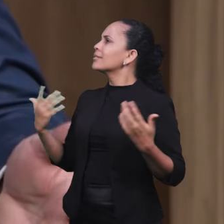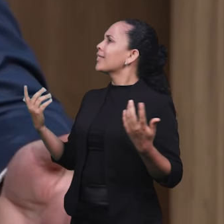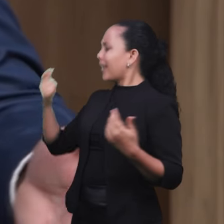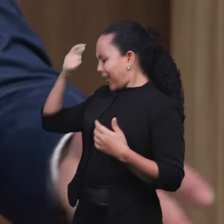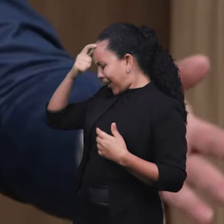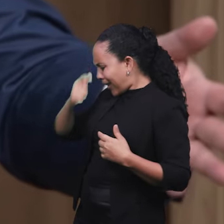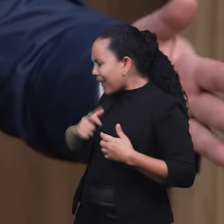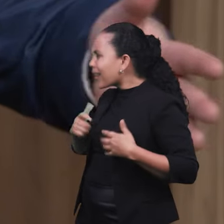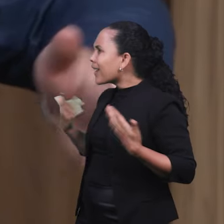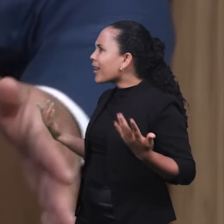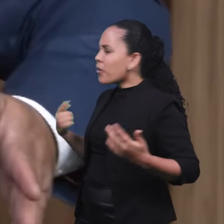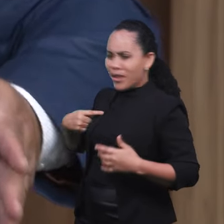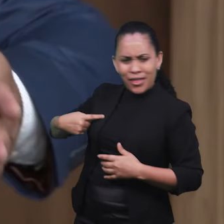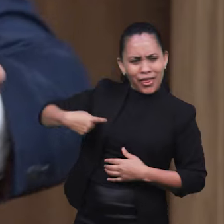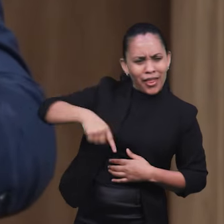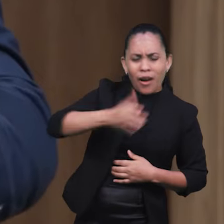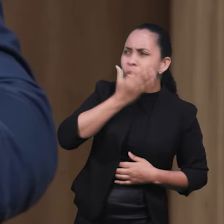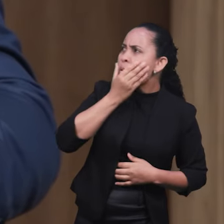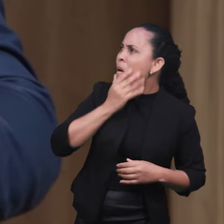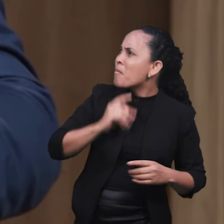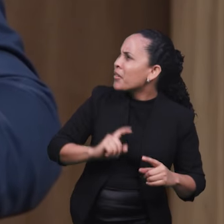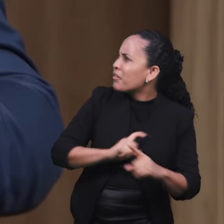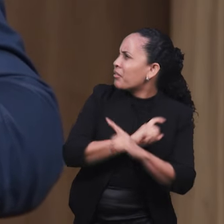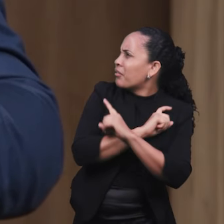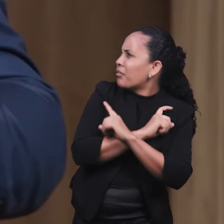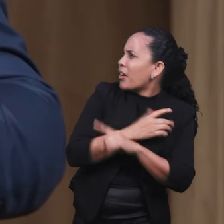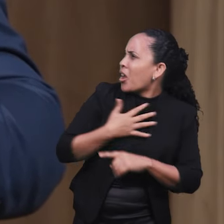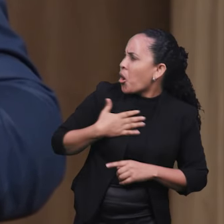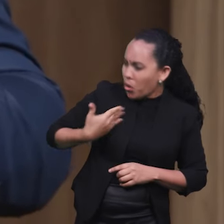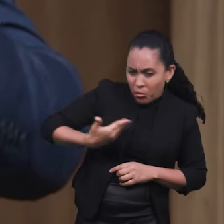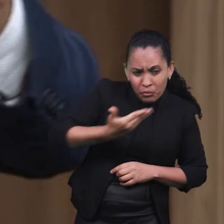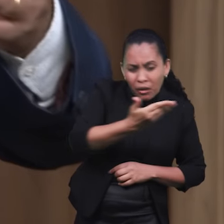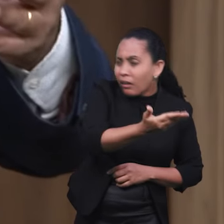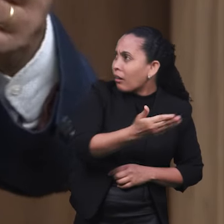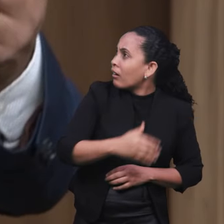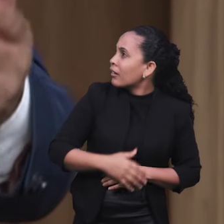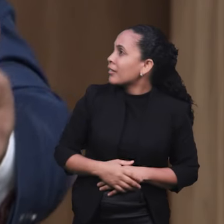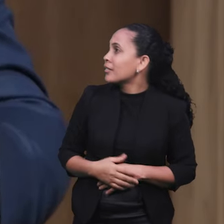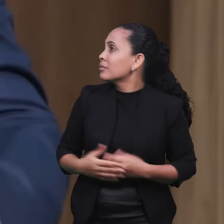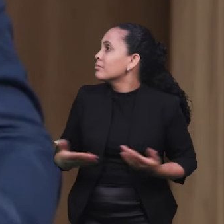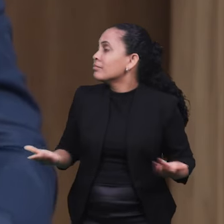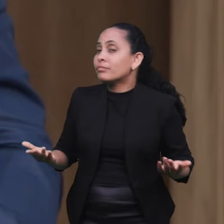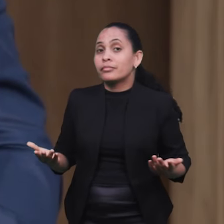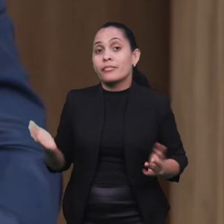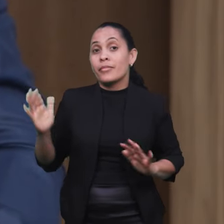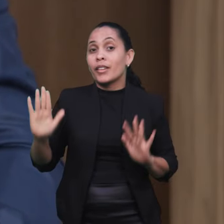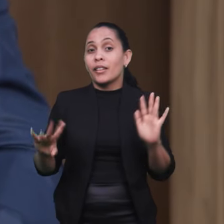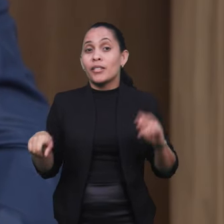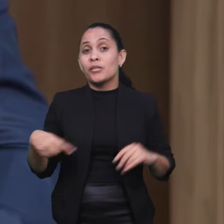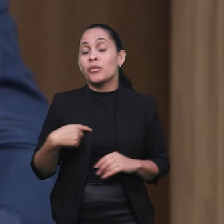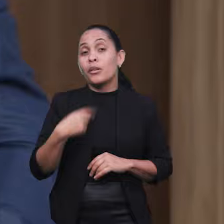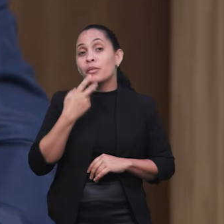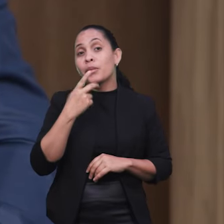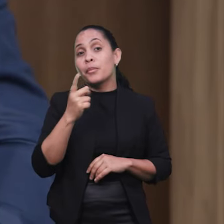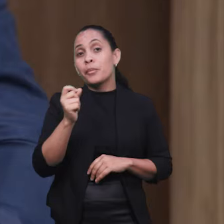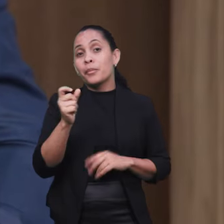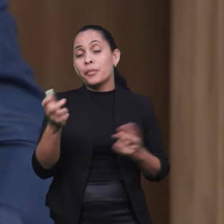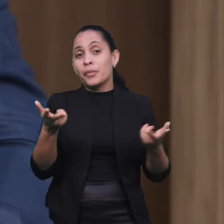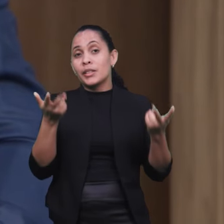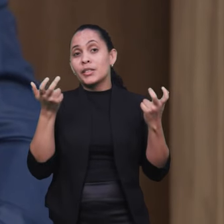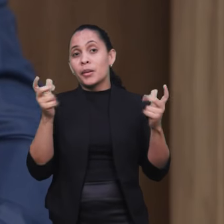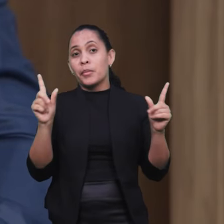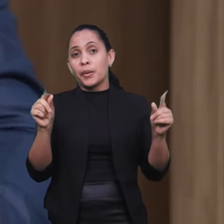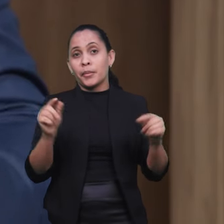Senhor, quem sou eu para ir a Faraó? Não é isso? Quem sou eu? Então, ou seja, nós vemos aqui